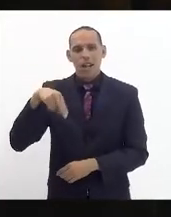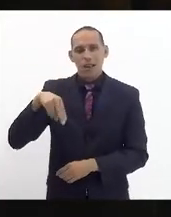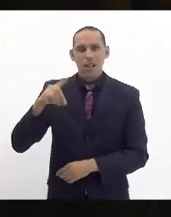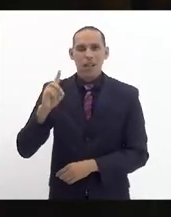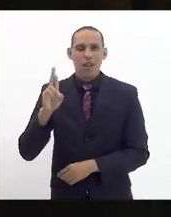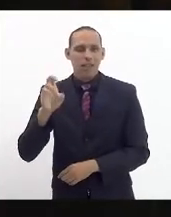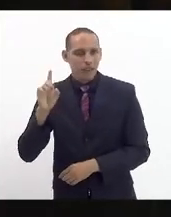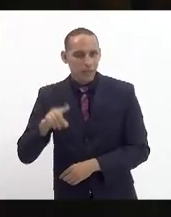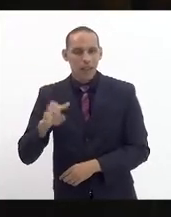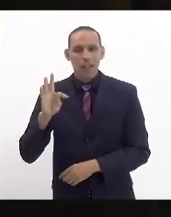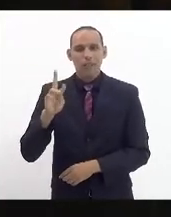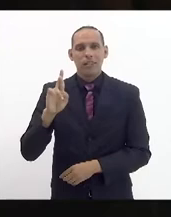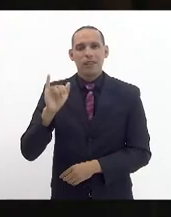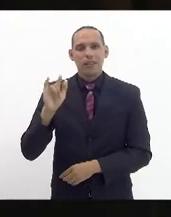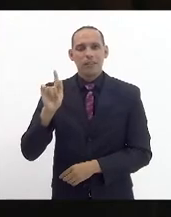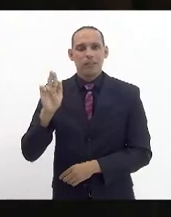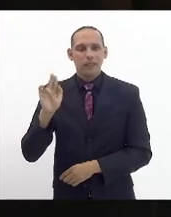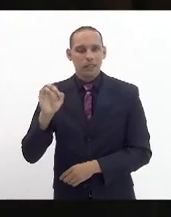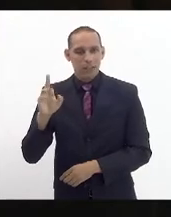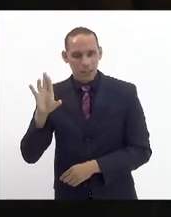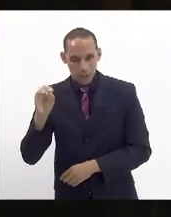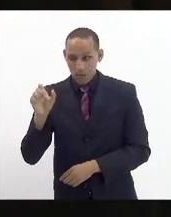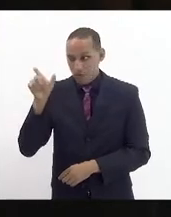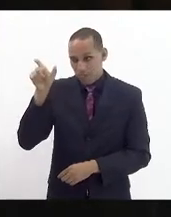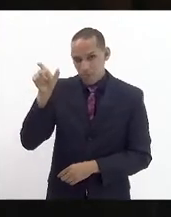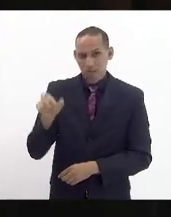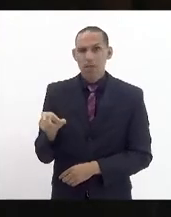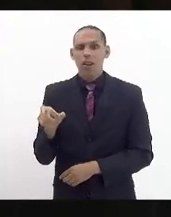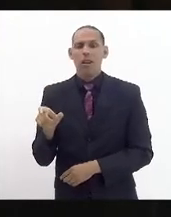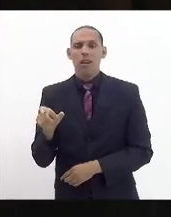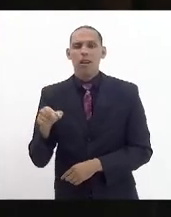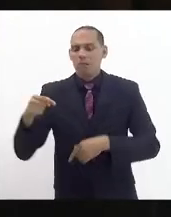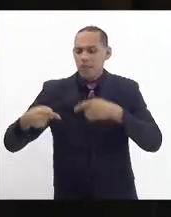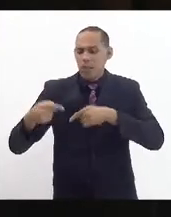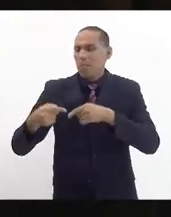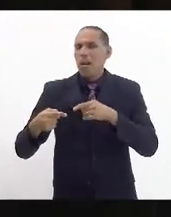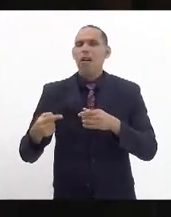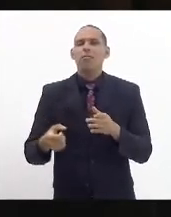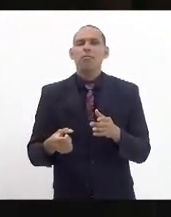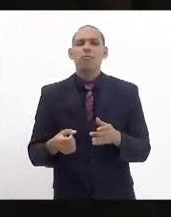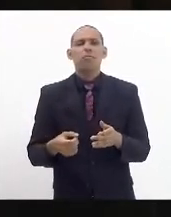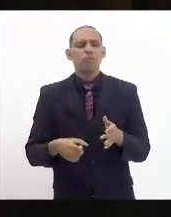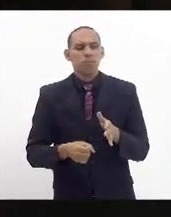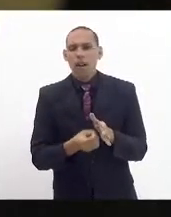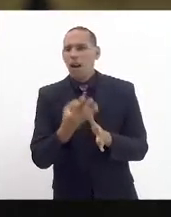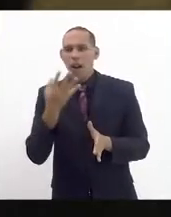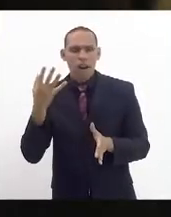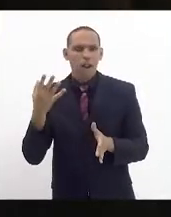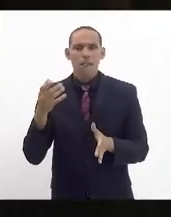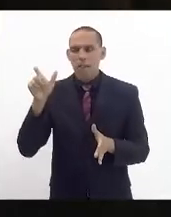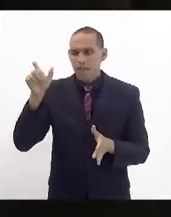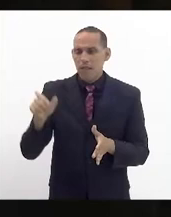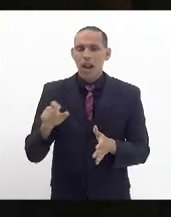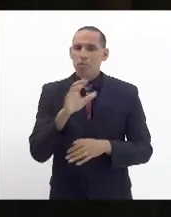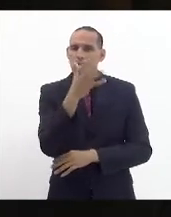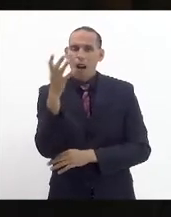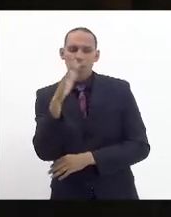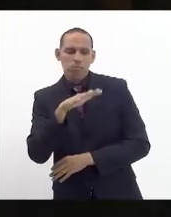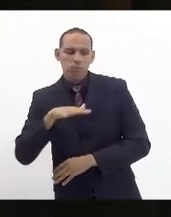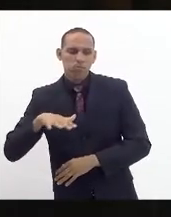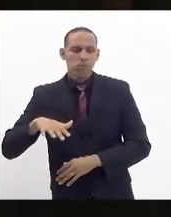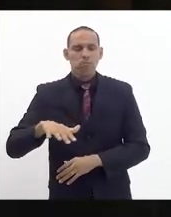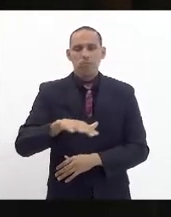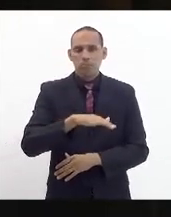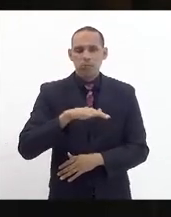Trigueiro, uma pessoa seríssima que constrói todo o debate em termos de meio ambiente, em termos também de como se